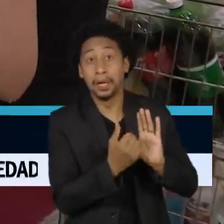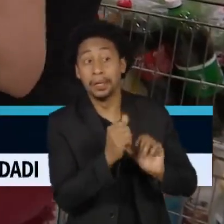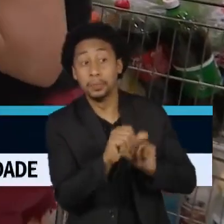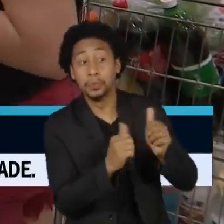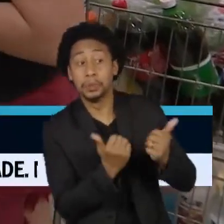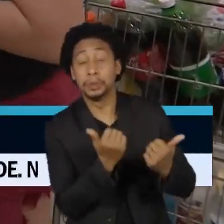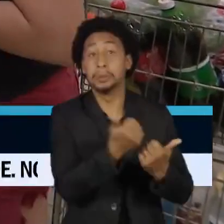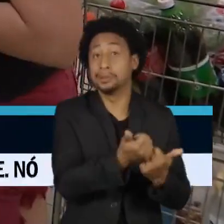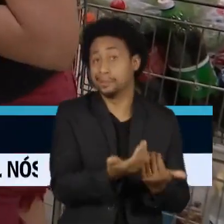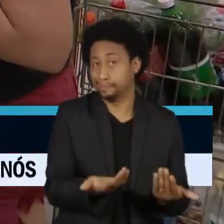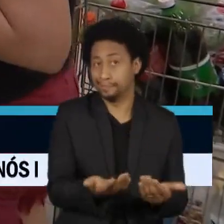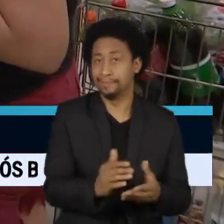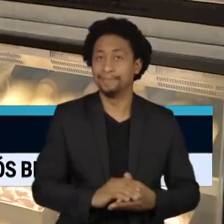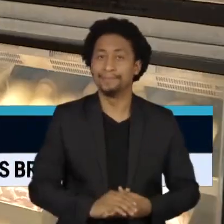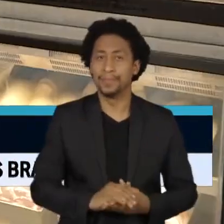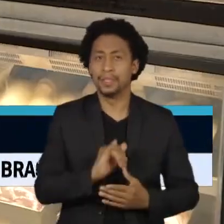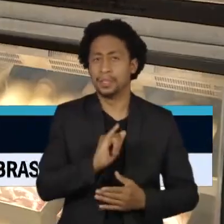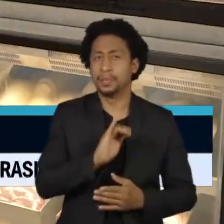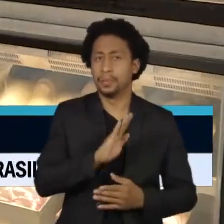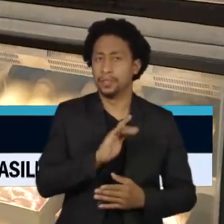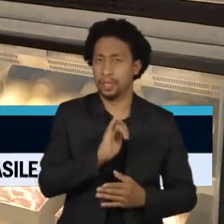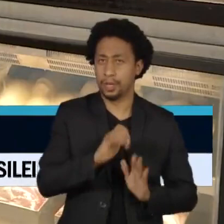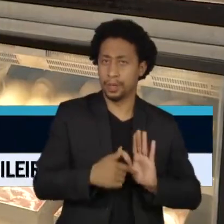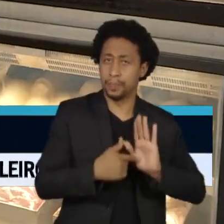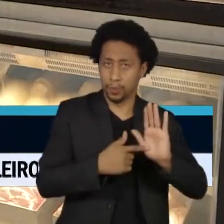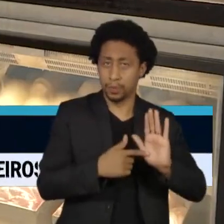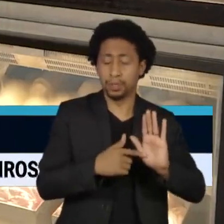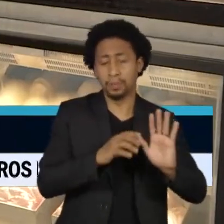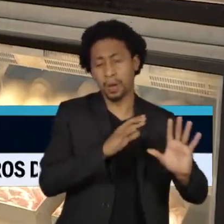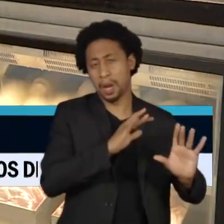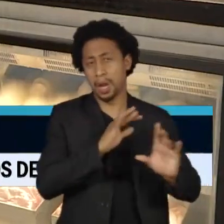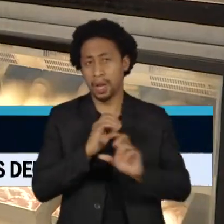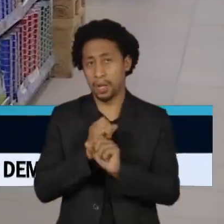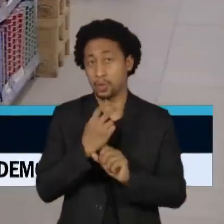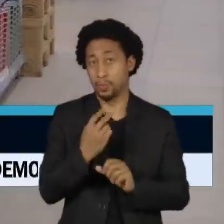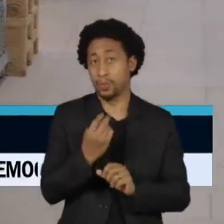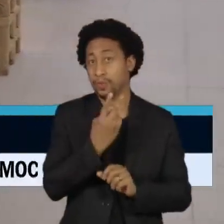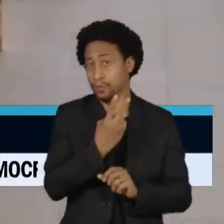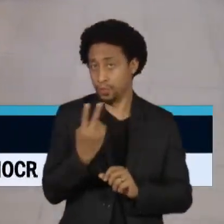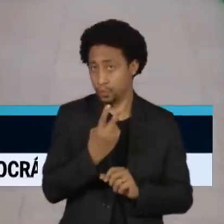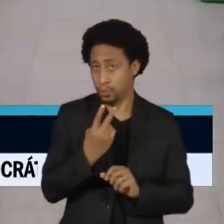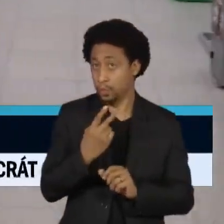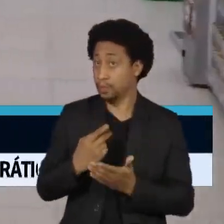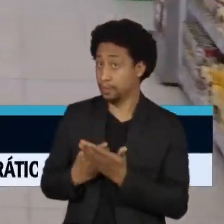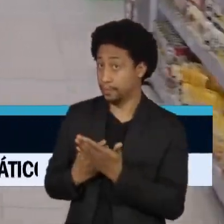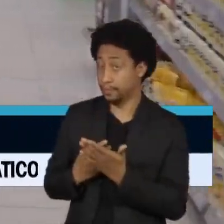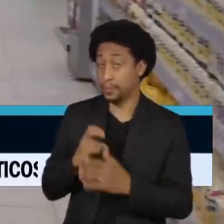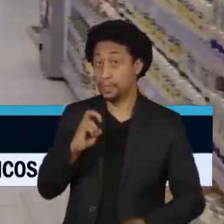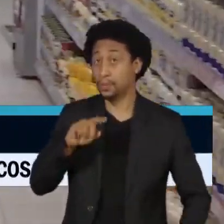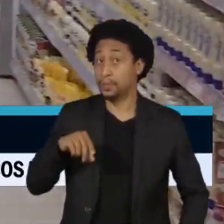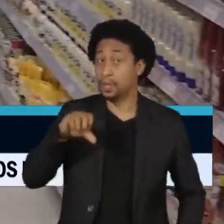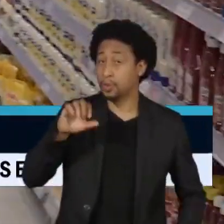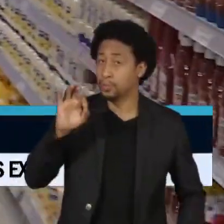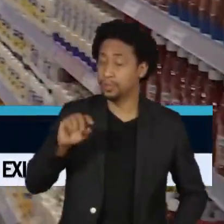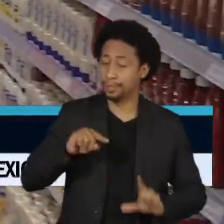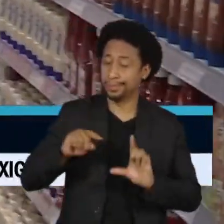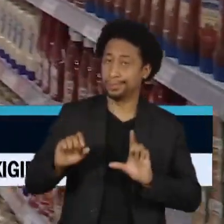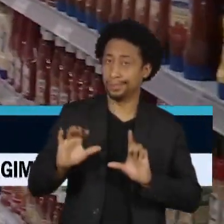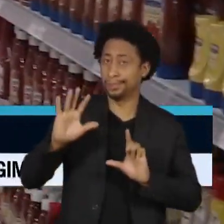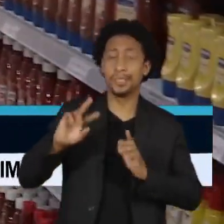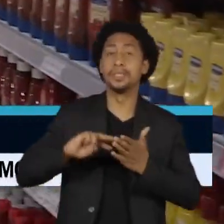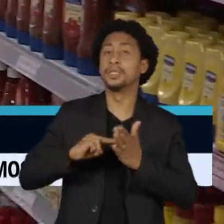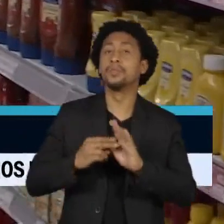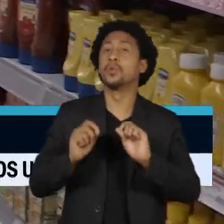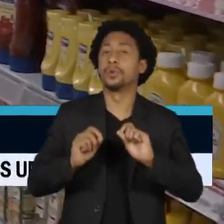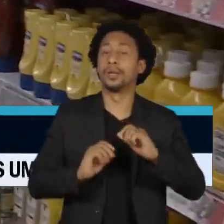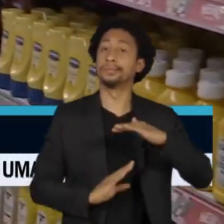Com esses resultados, segundo o IBGE, o Brasil deve fechar 2022 com inflação de 5,9%, o que indica estouro do teto